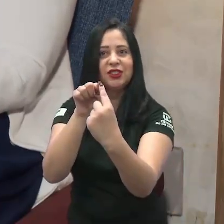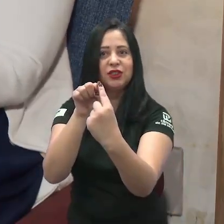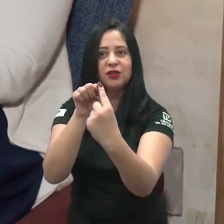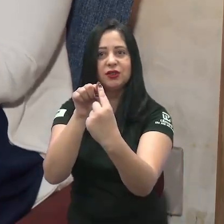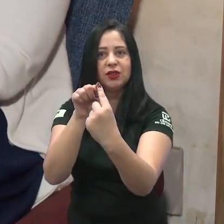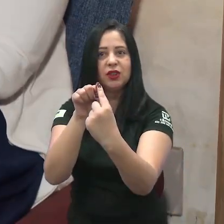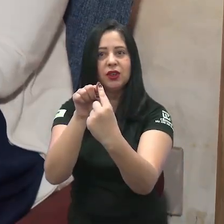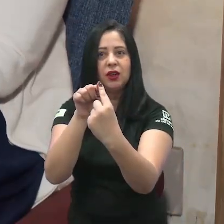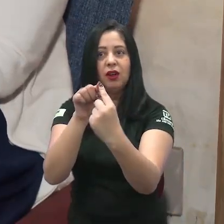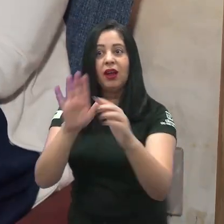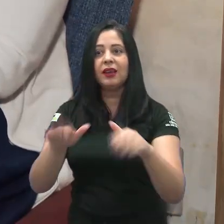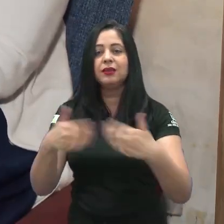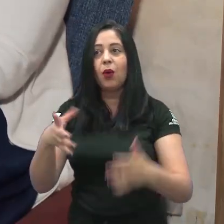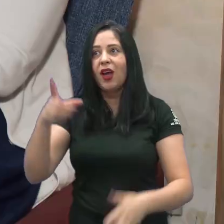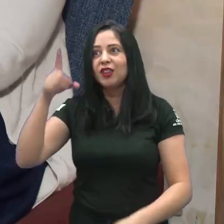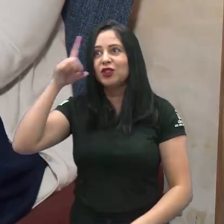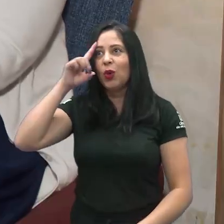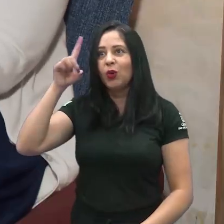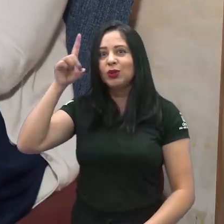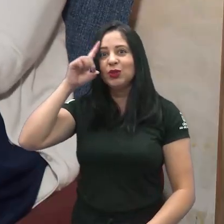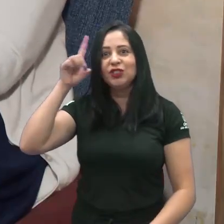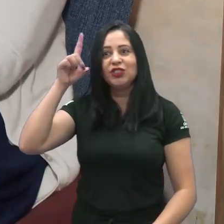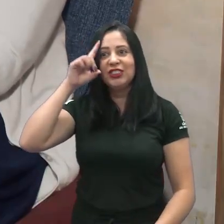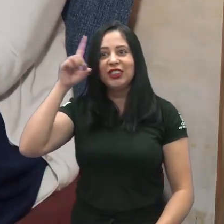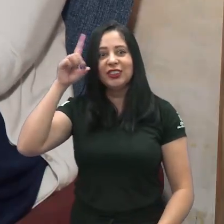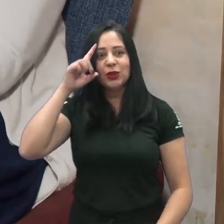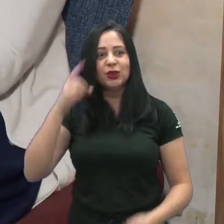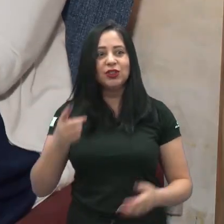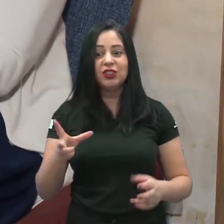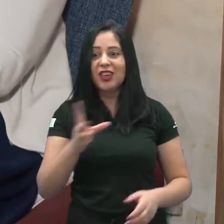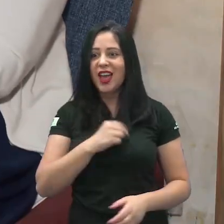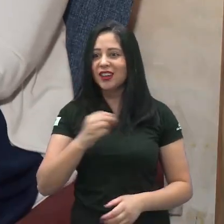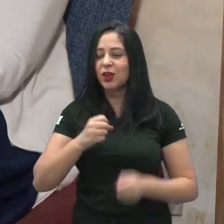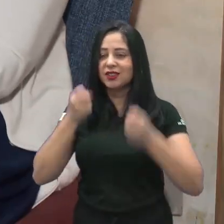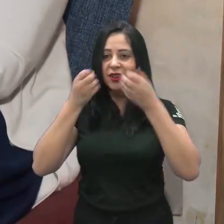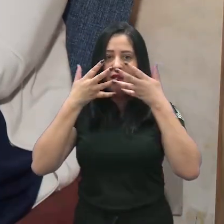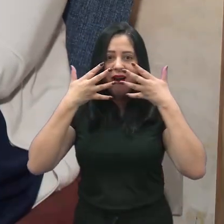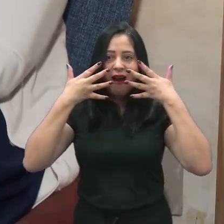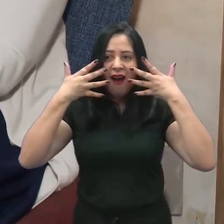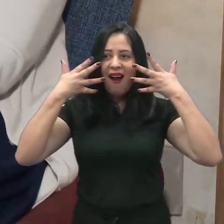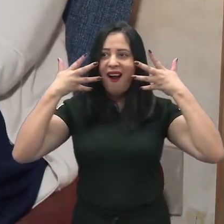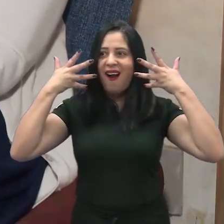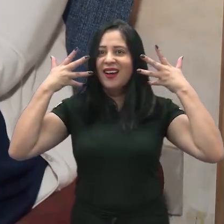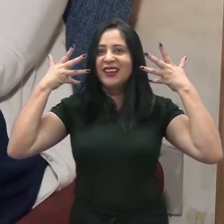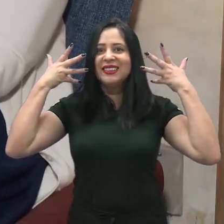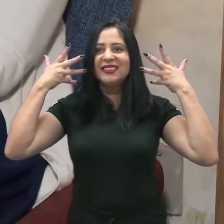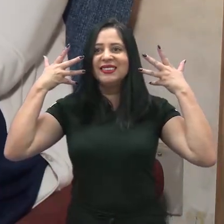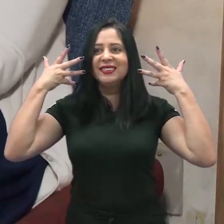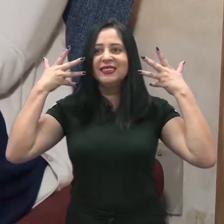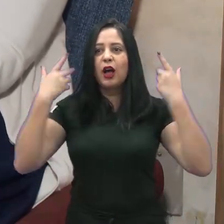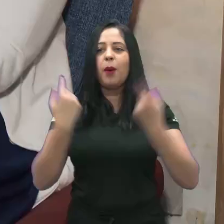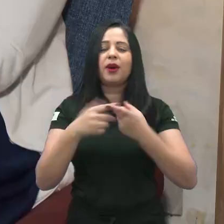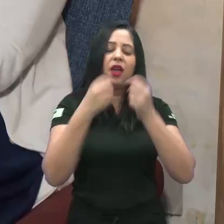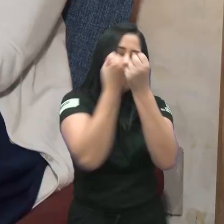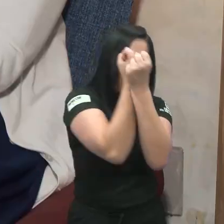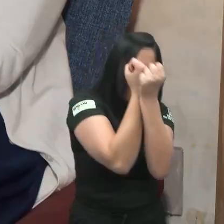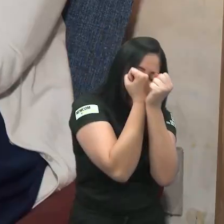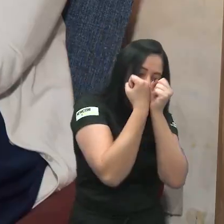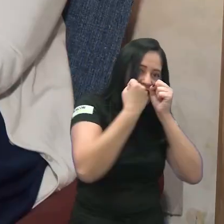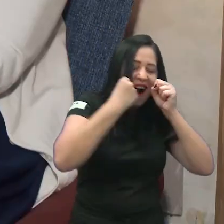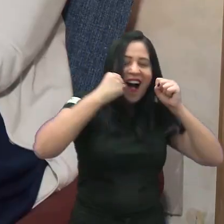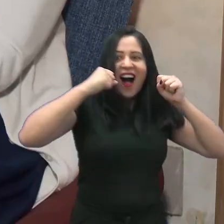você vive cada dia como se você tivesse acabado de nascer. Você tem um propósito para acordar. Você tem